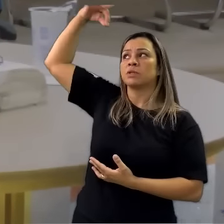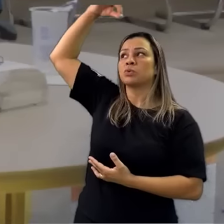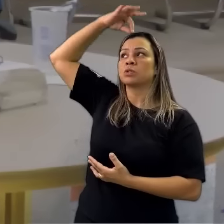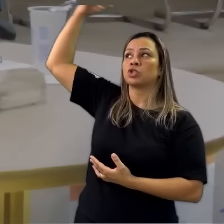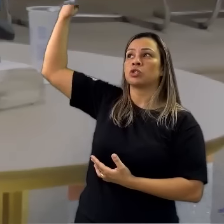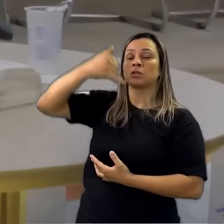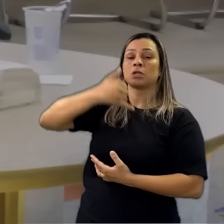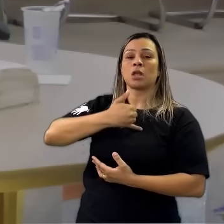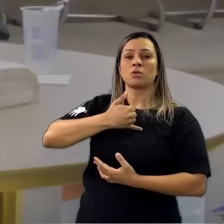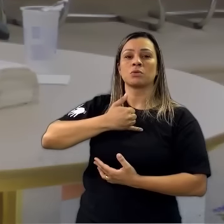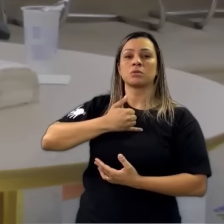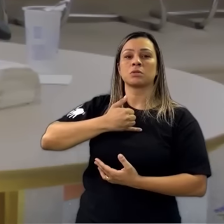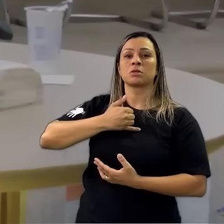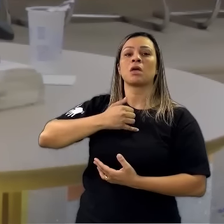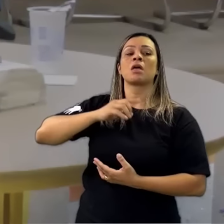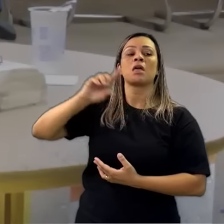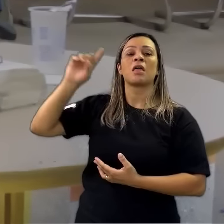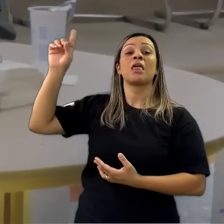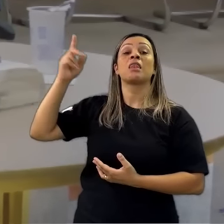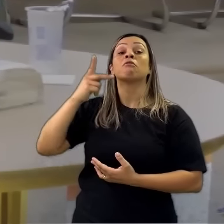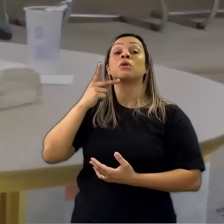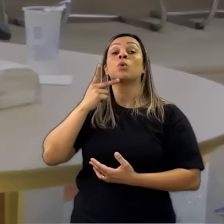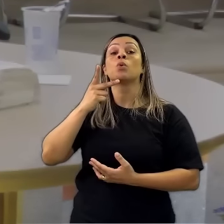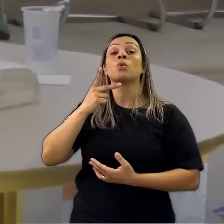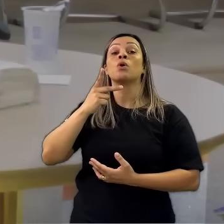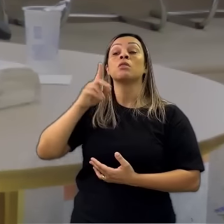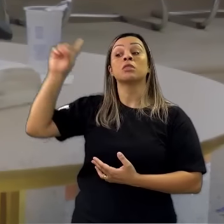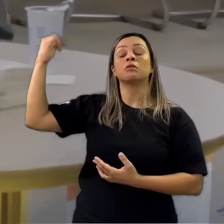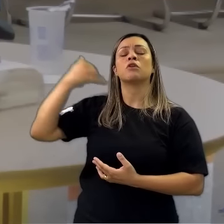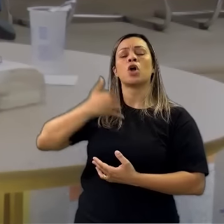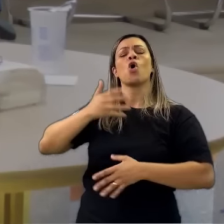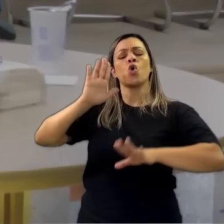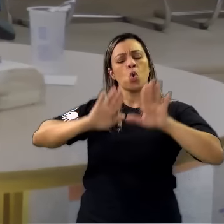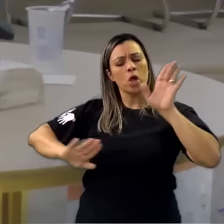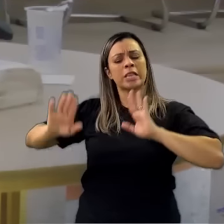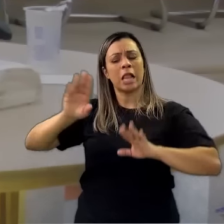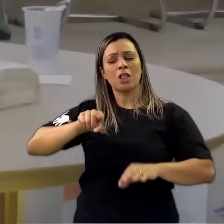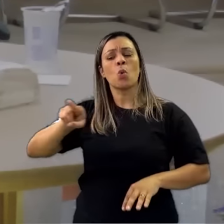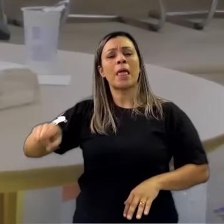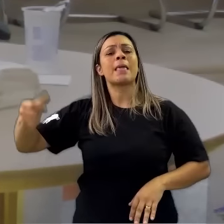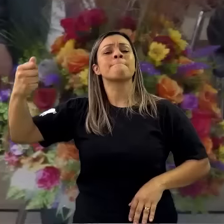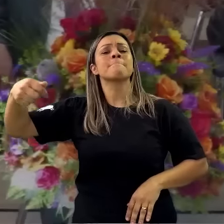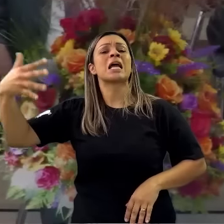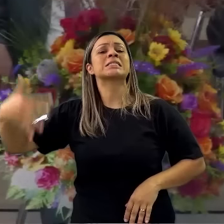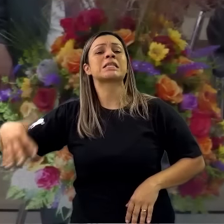cuidado ele custa mais caro do que a camisa nova que você está vestido